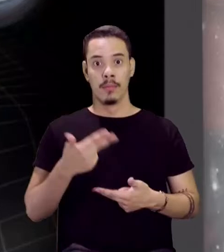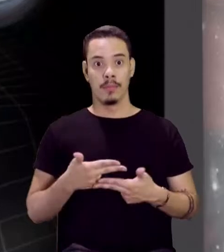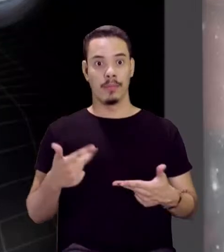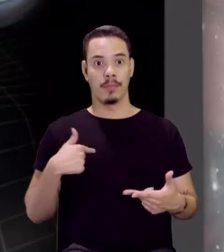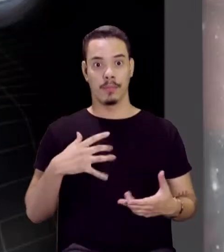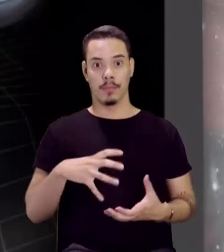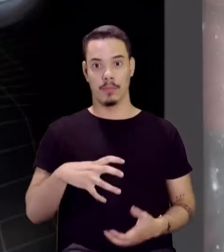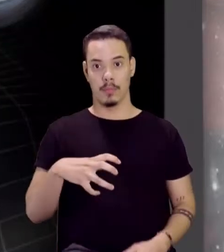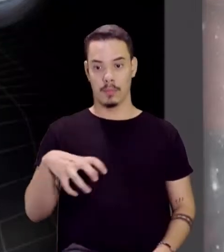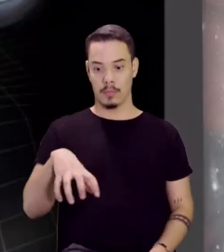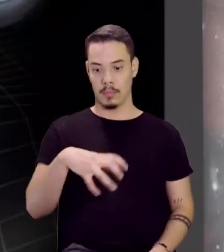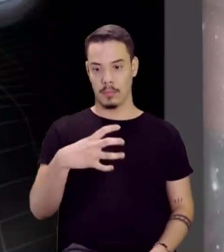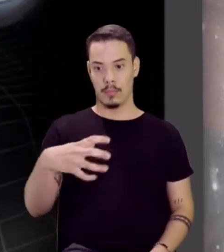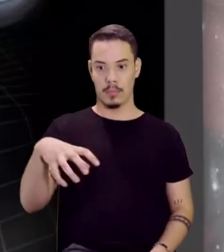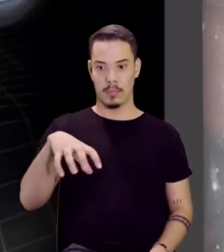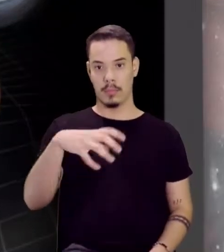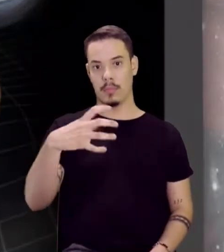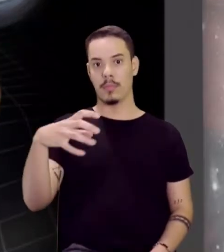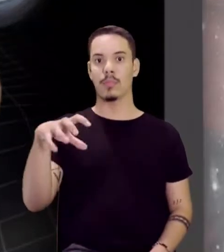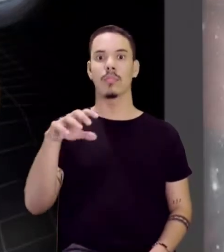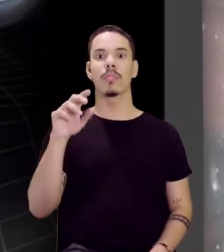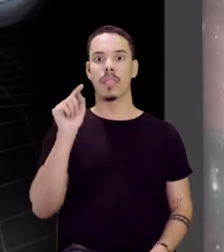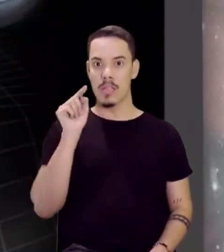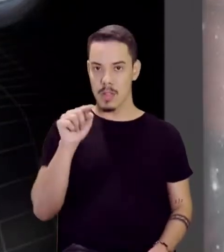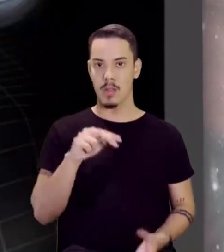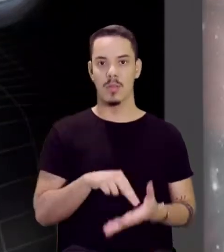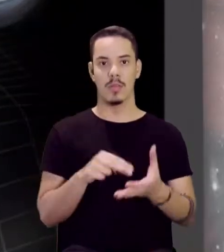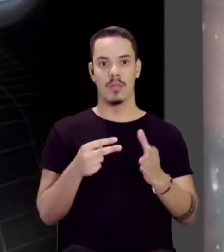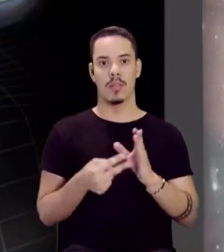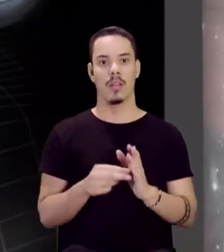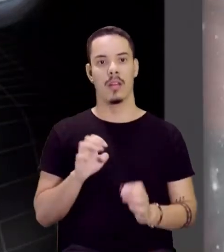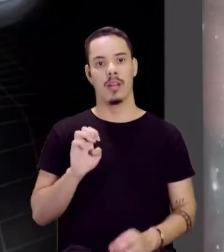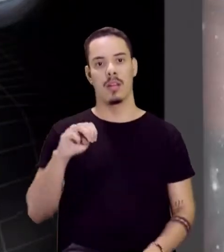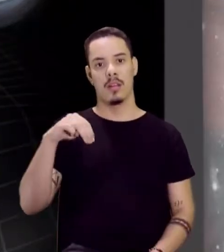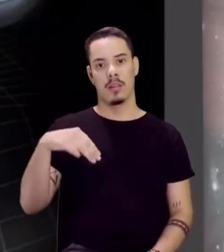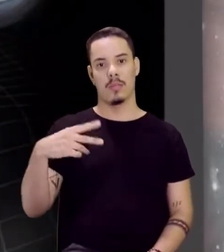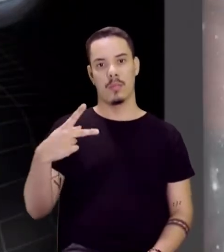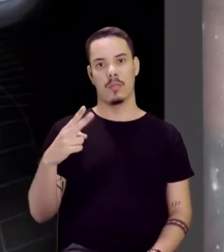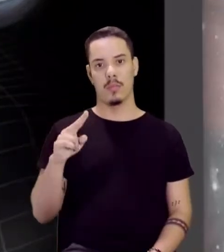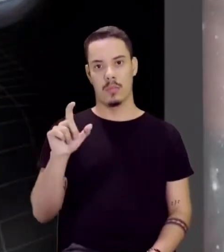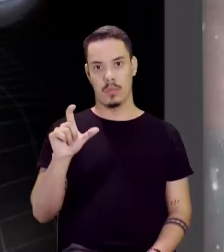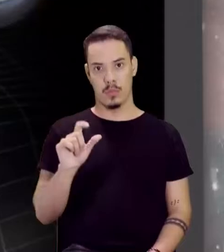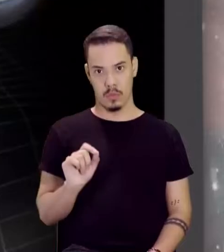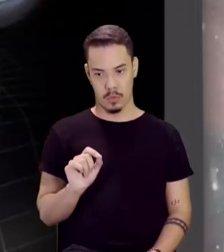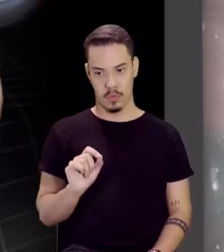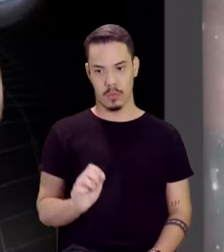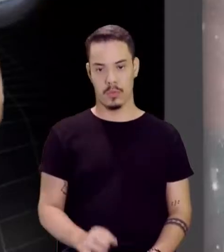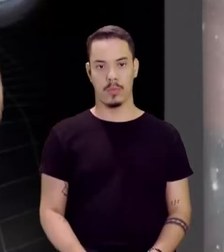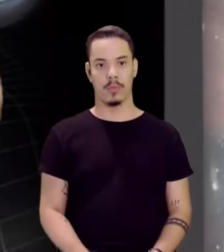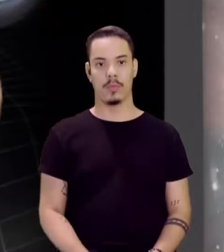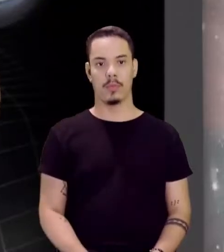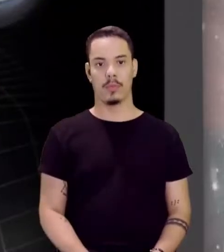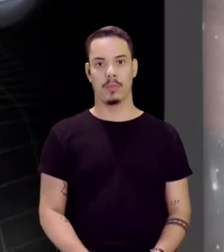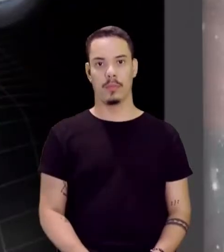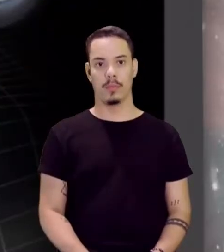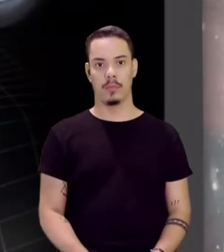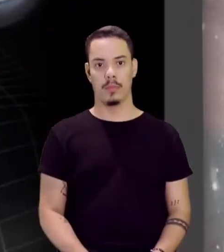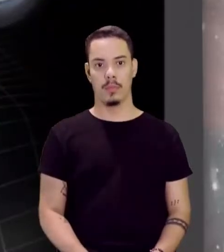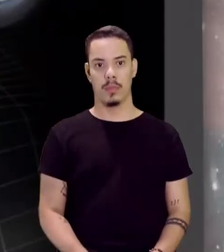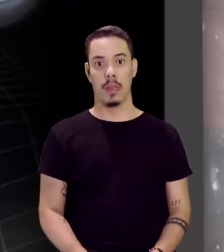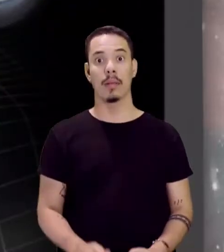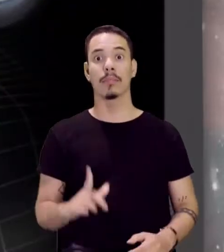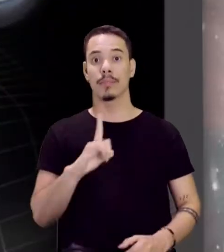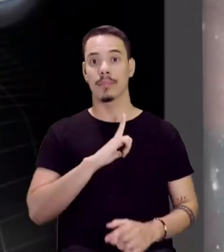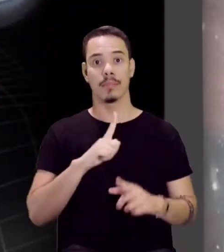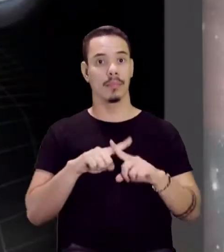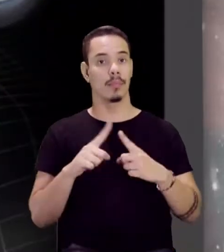força de impulso sobre ele para cima, por isso que ele sobe. Exatamente. Né? Mesmo se opõe à gravidade, porque ele é muito leve. Então tem, só que não é capaz